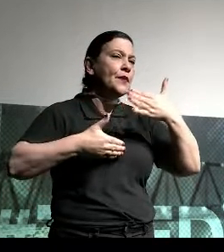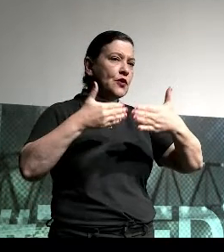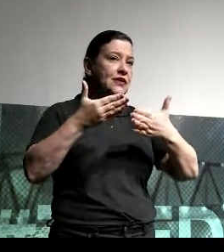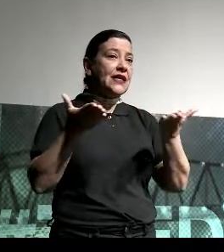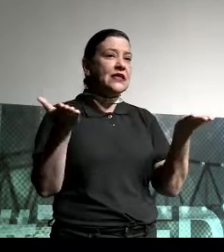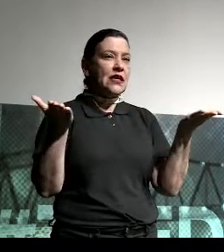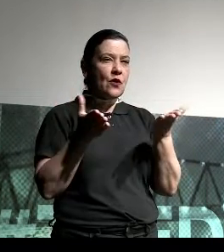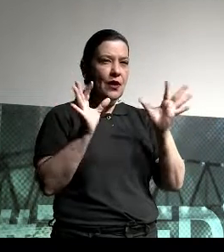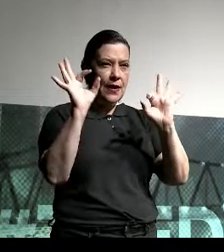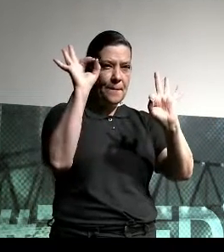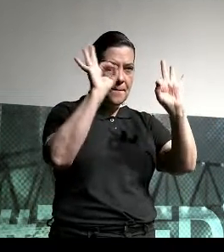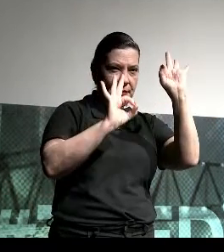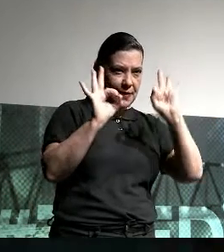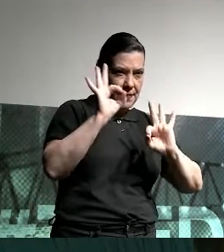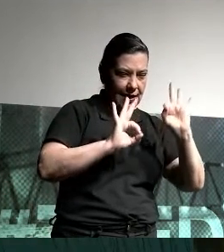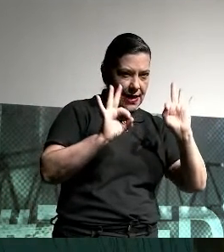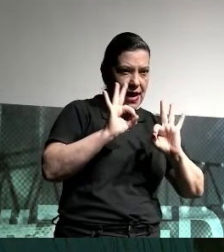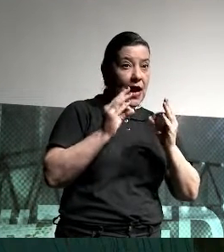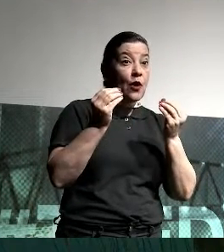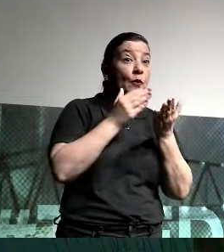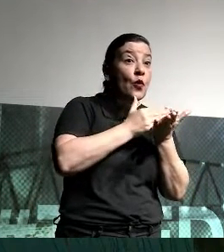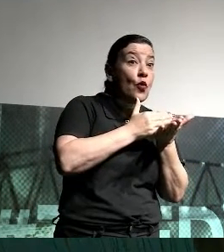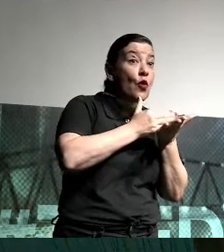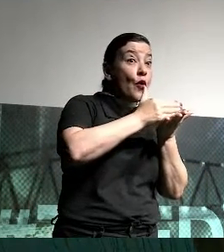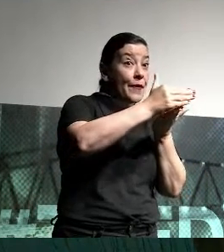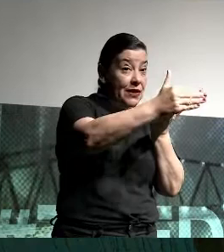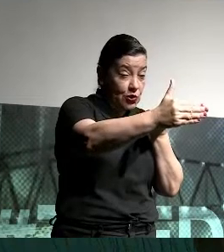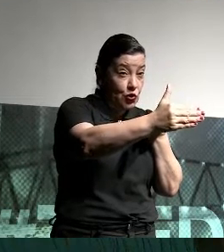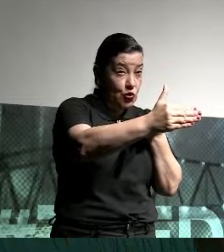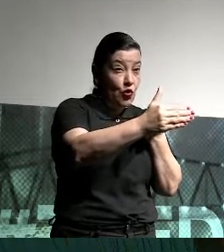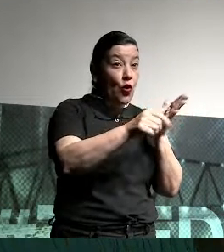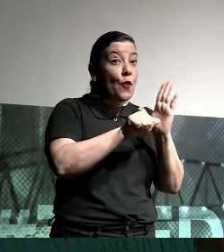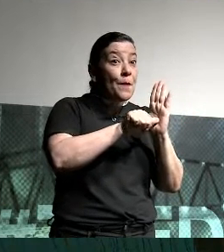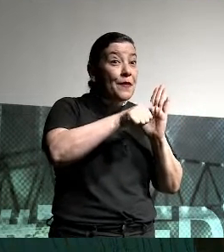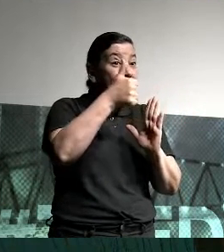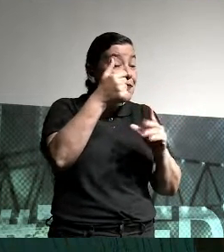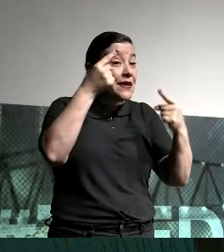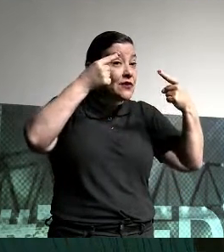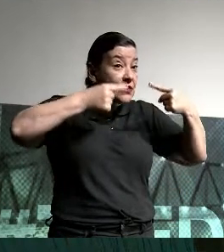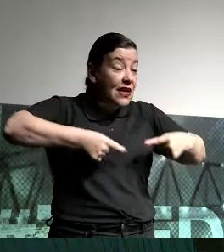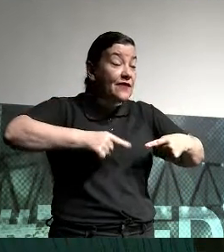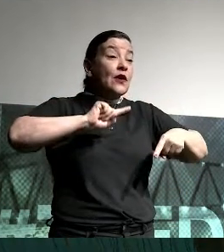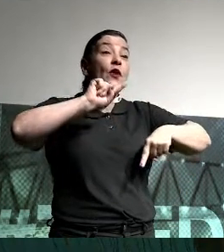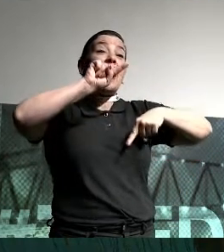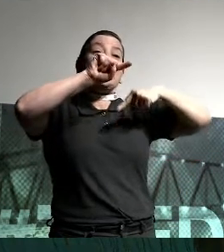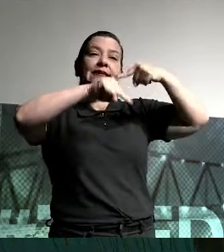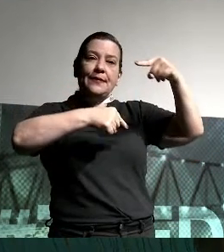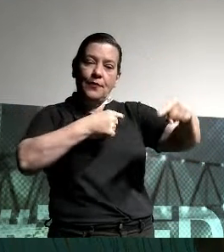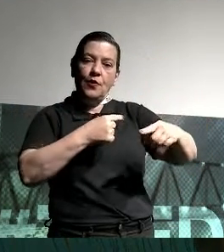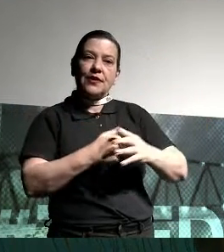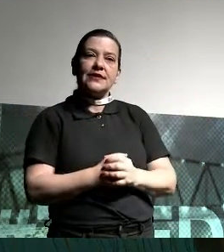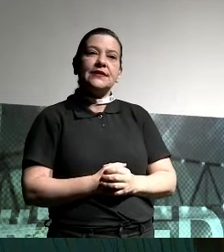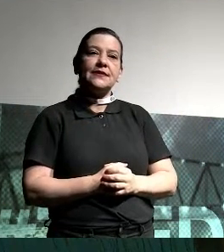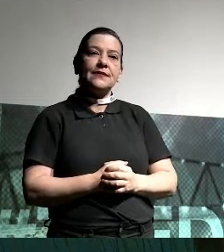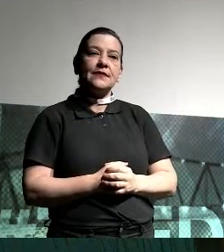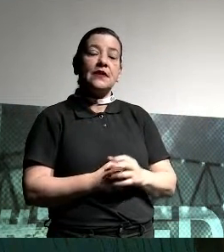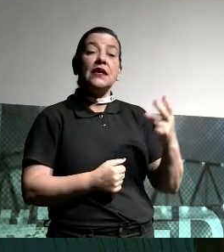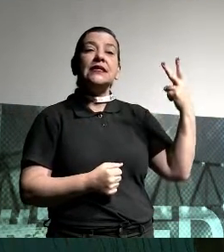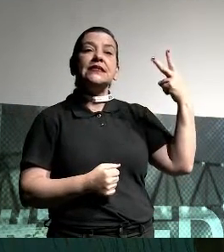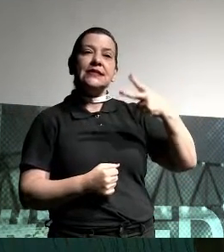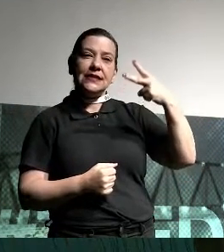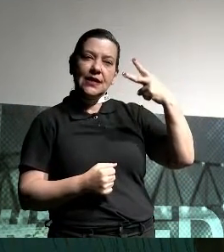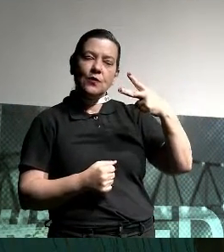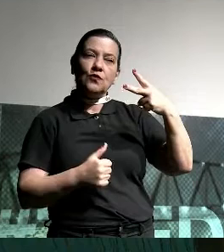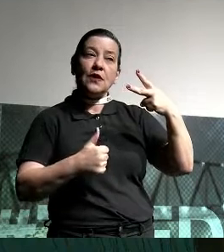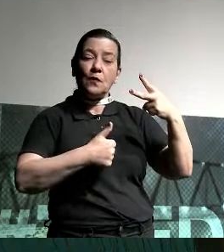contar basicamente de como que a gente começou lá dentro, né? Como foi o primeiro desafio, e depois um segundo passo, né,